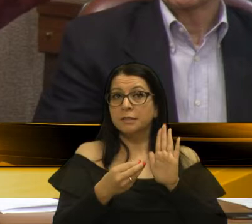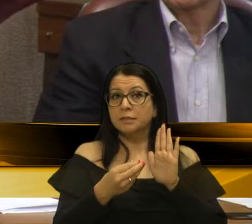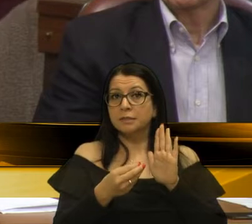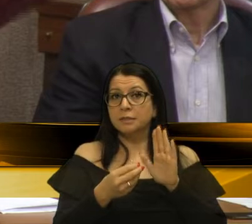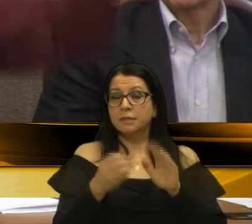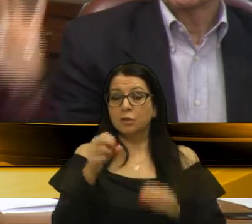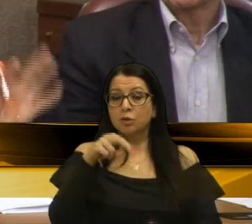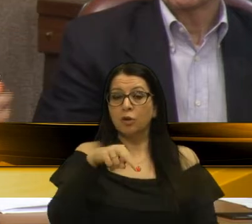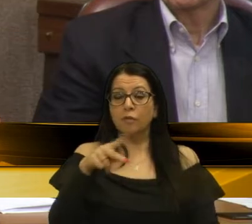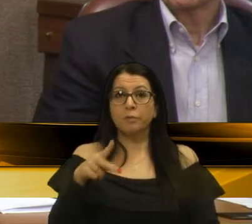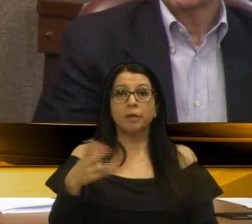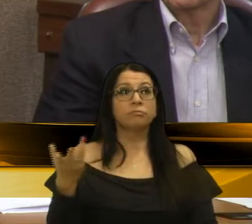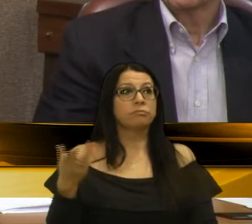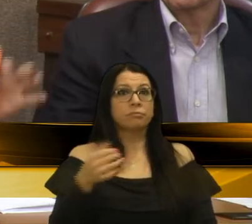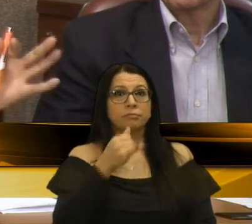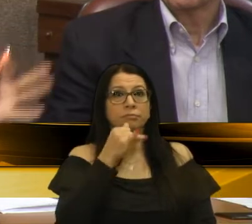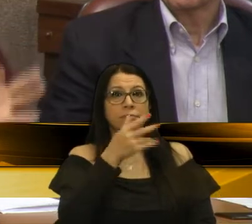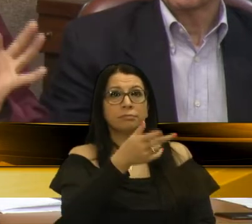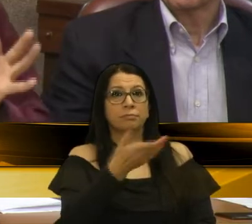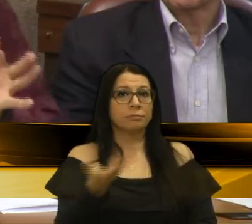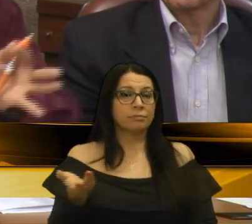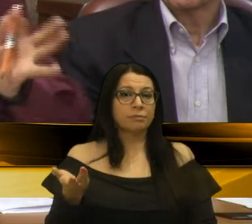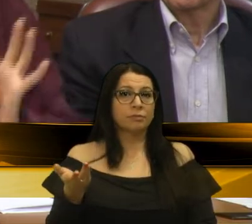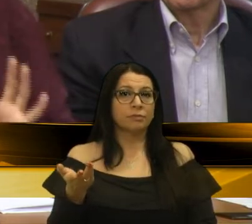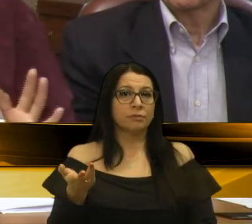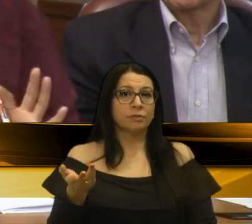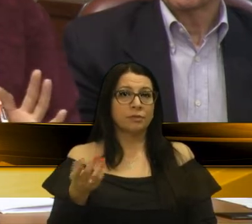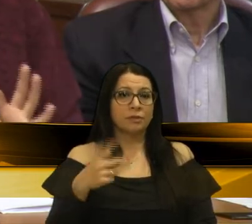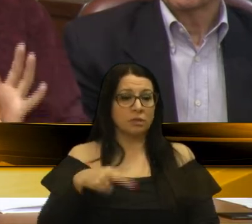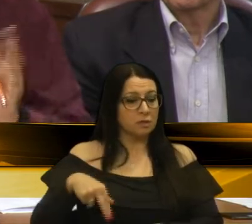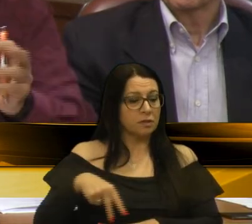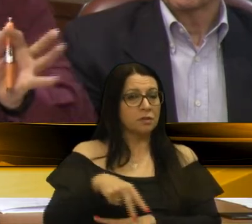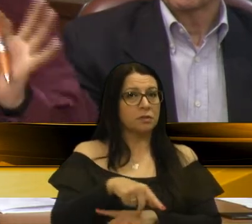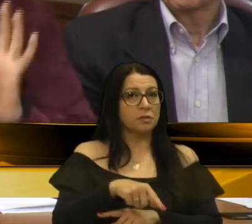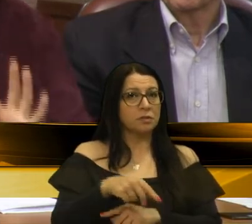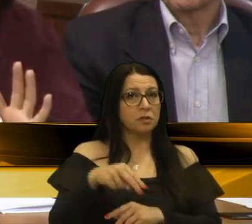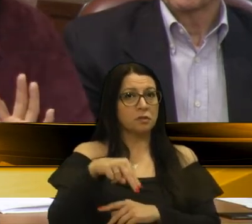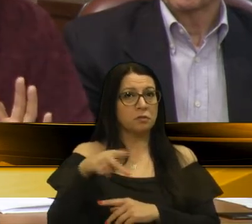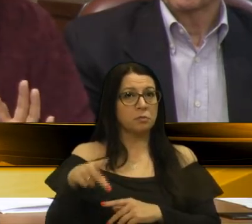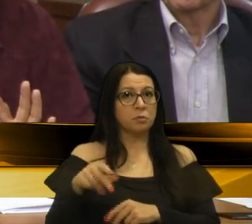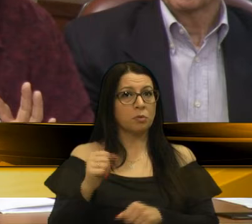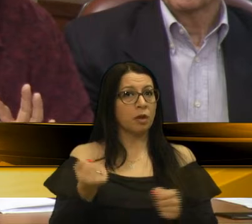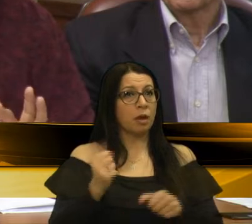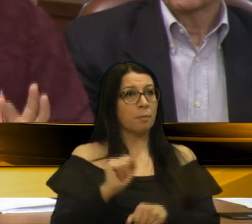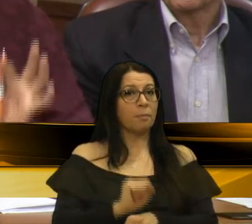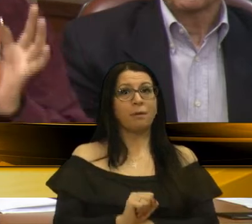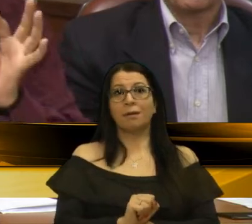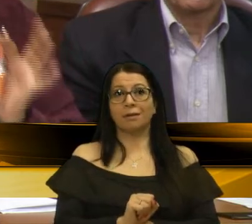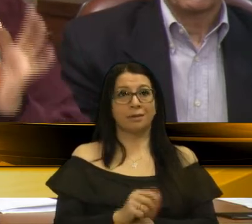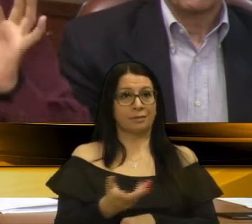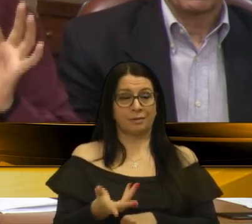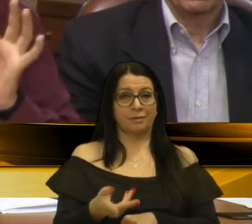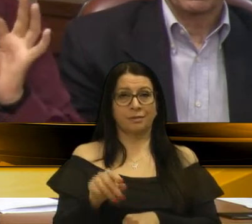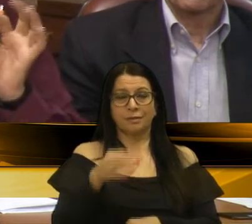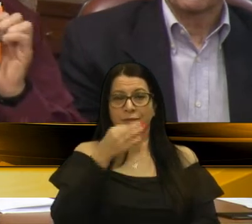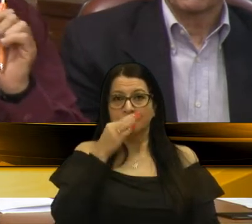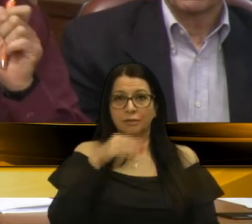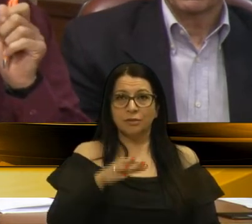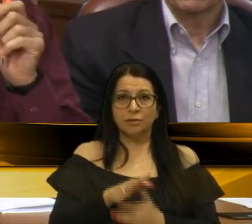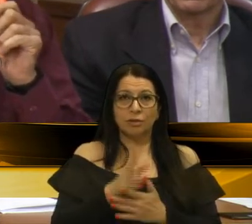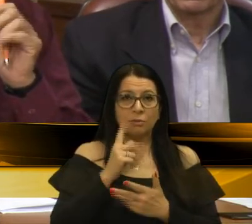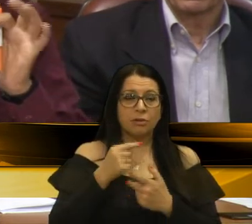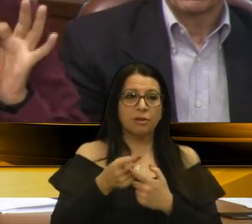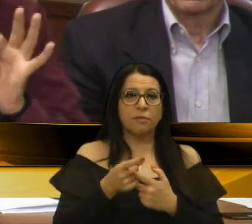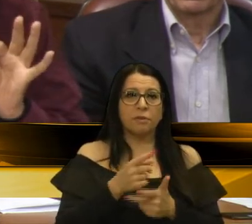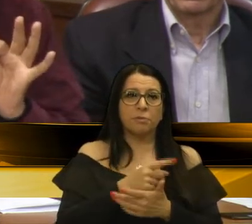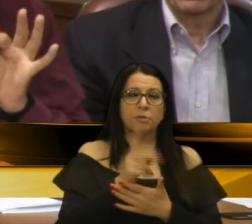aqui pertinho de nós. Tu vai na Nova Petrópolis, se tu estava atravessando a faixa de segurança, o carro para. Então, aqui em Caxias do Sul, a